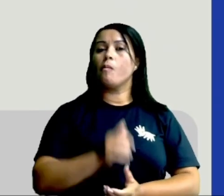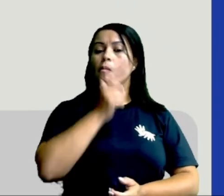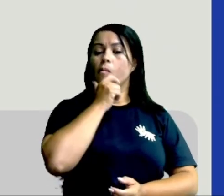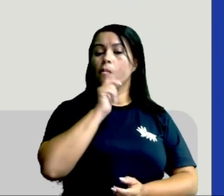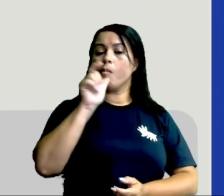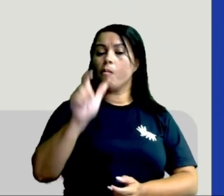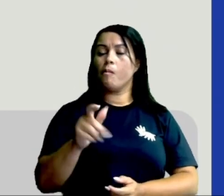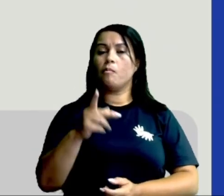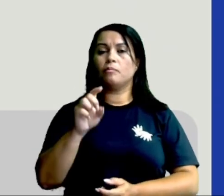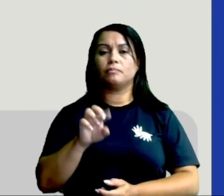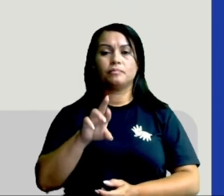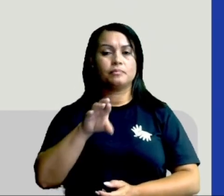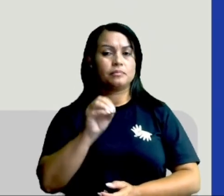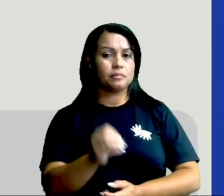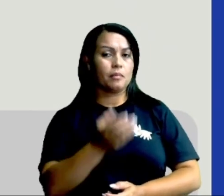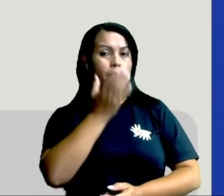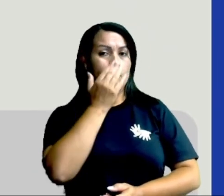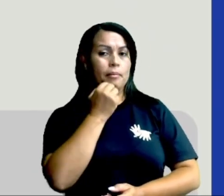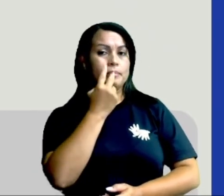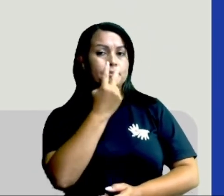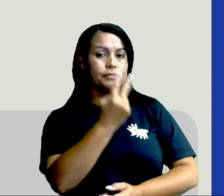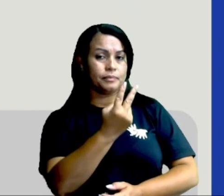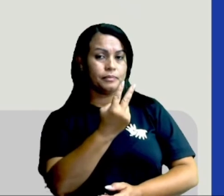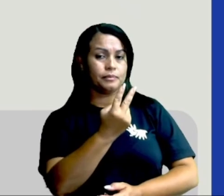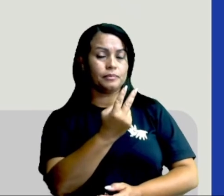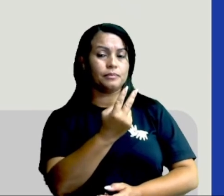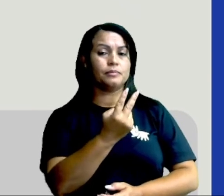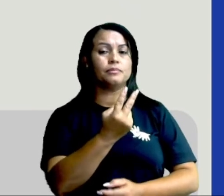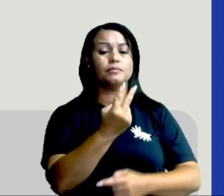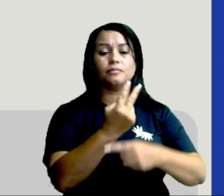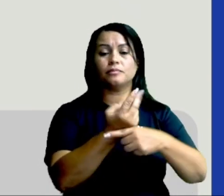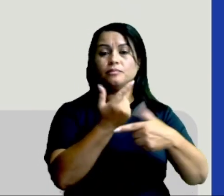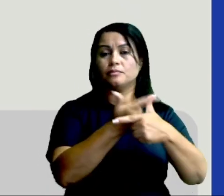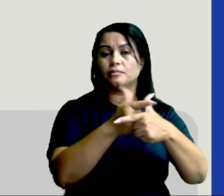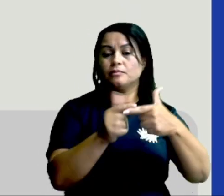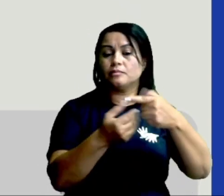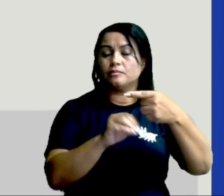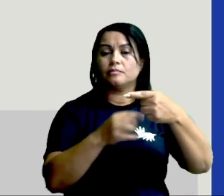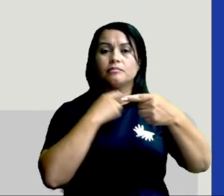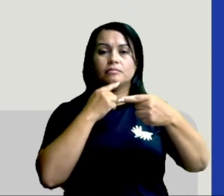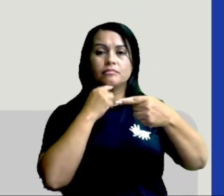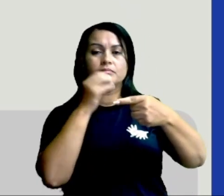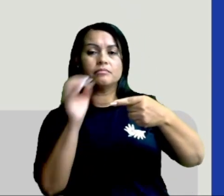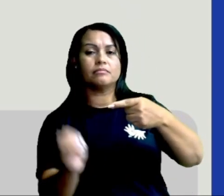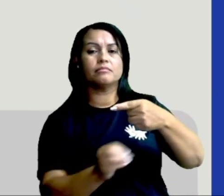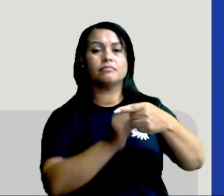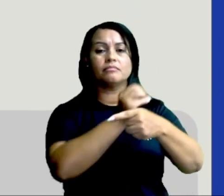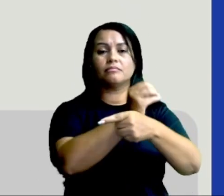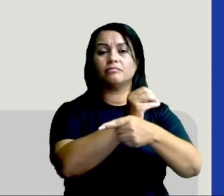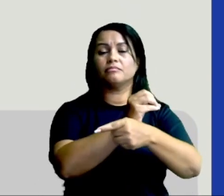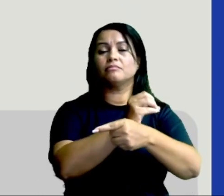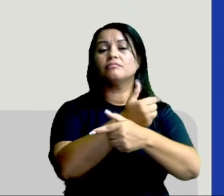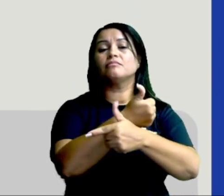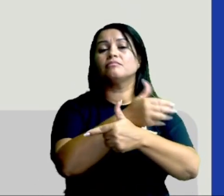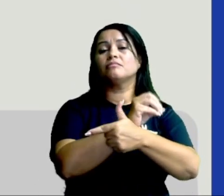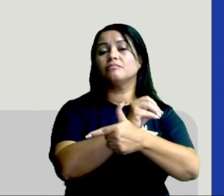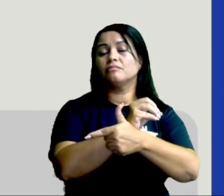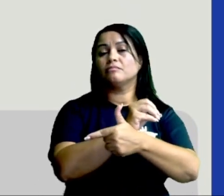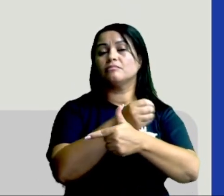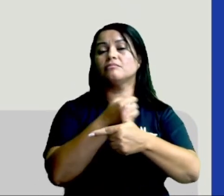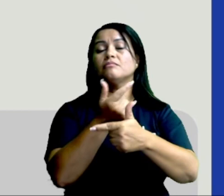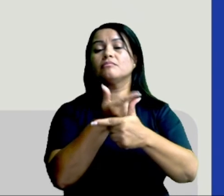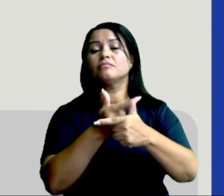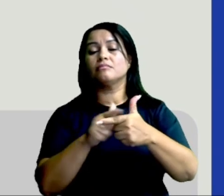Pedro consumiu 2/10. 2 dividido por 10 eu não consigo, então acrescento os zeros.